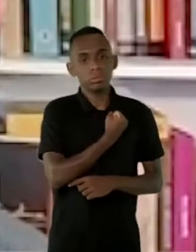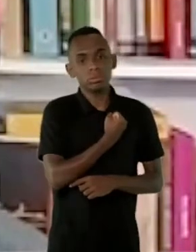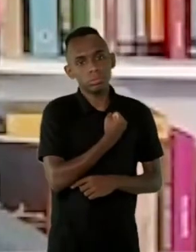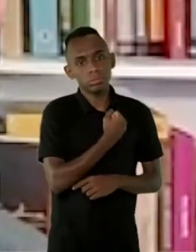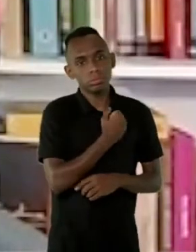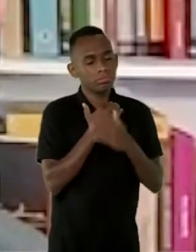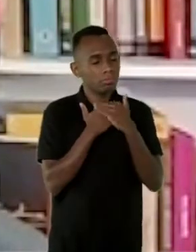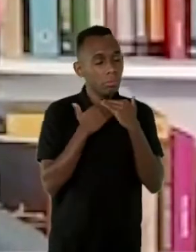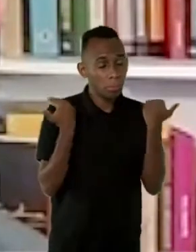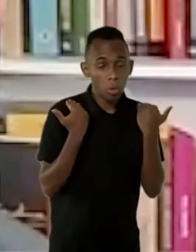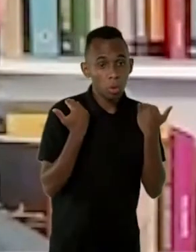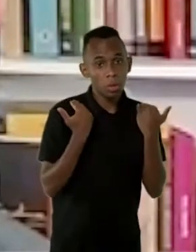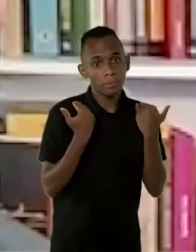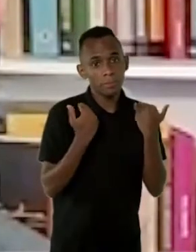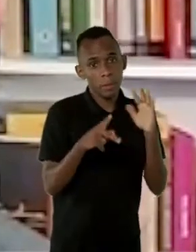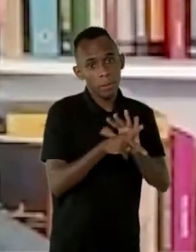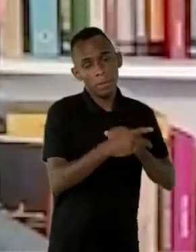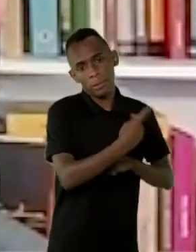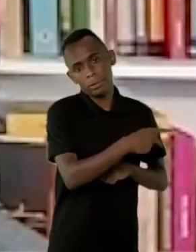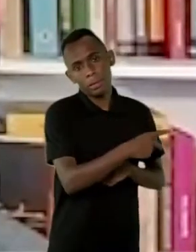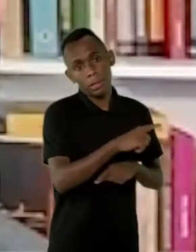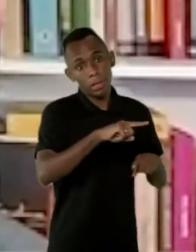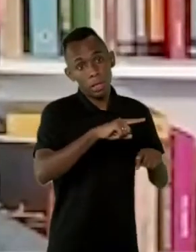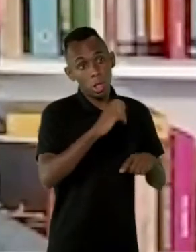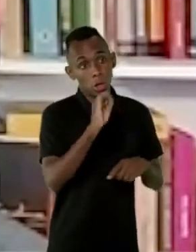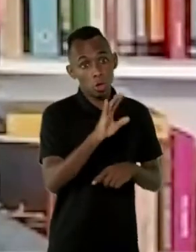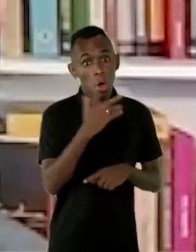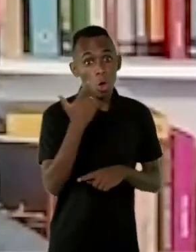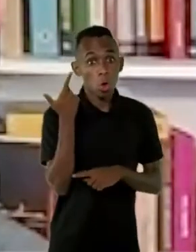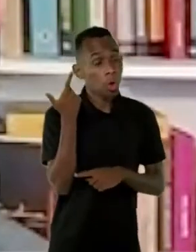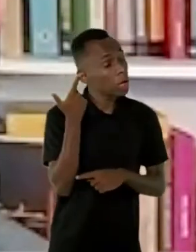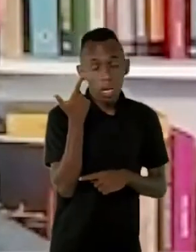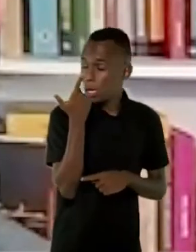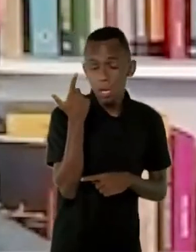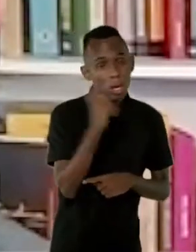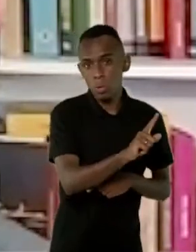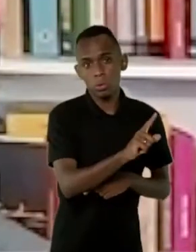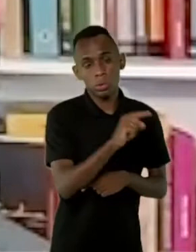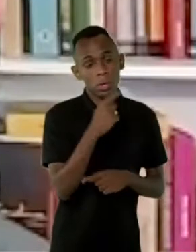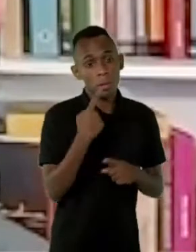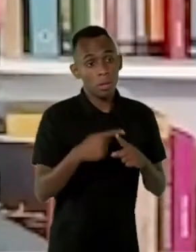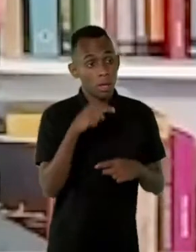não concretizou, porque ela já estava vários dias sem comer,